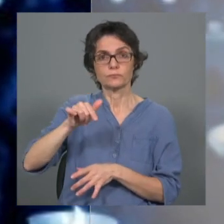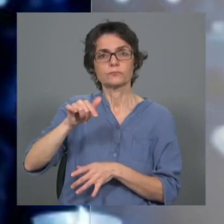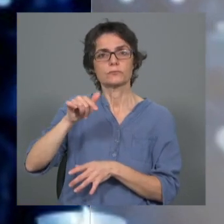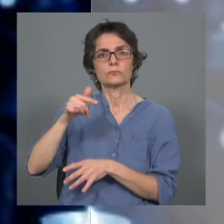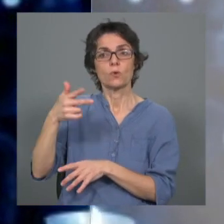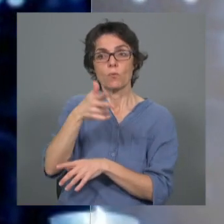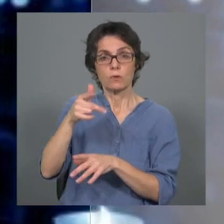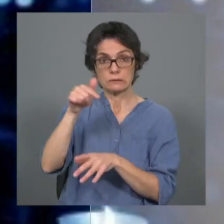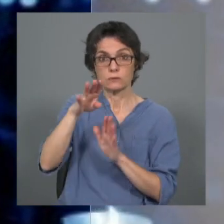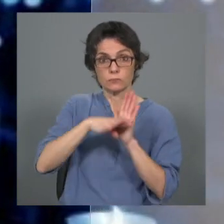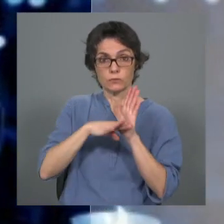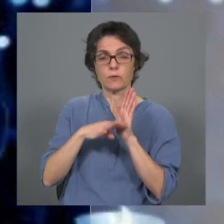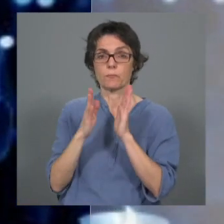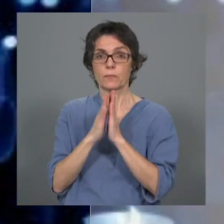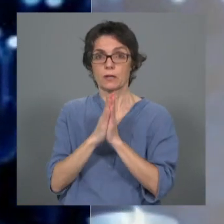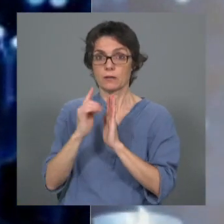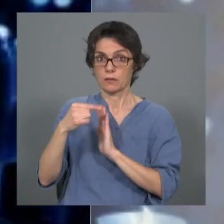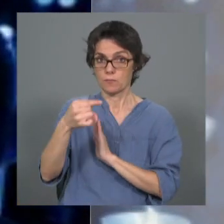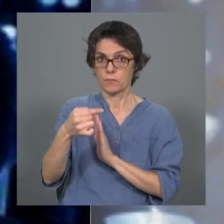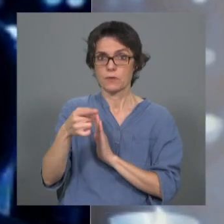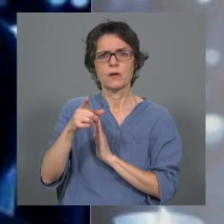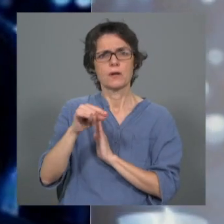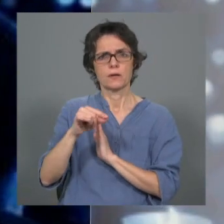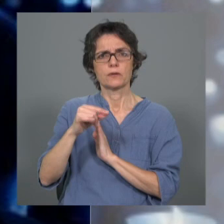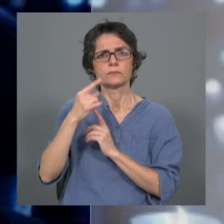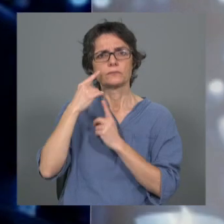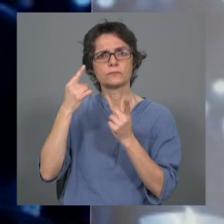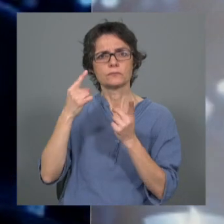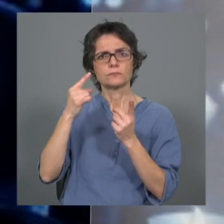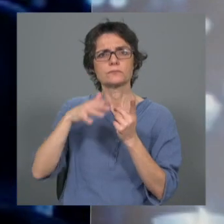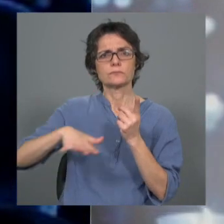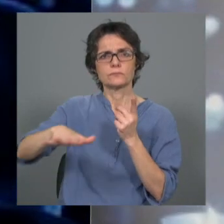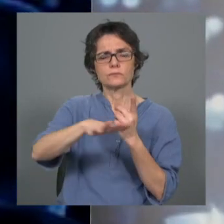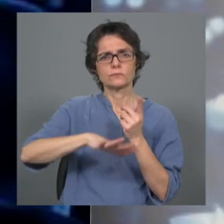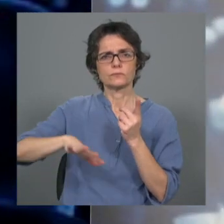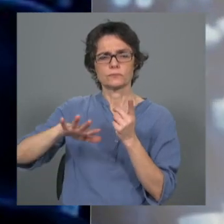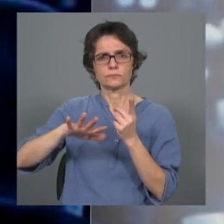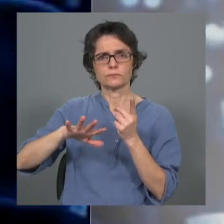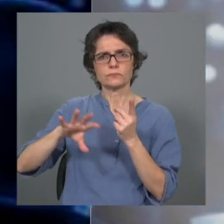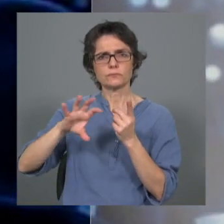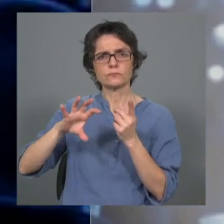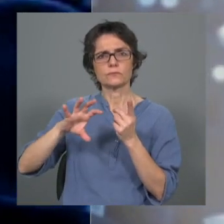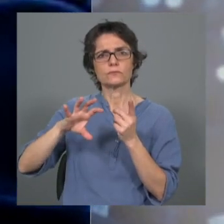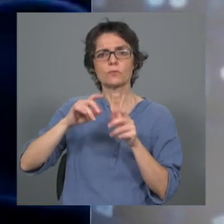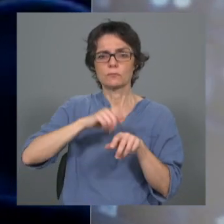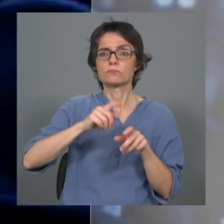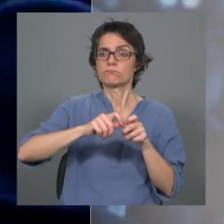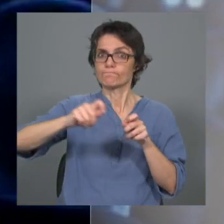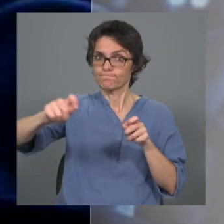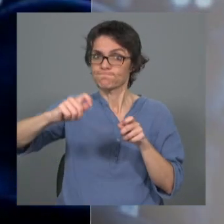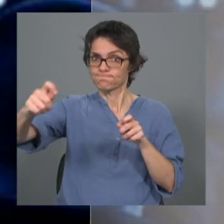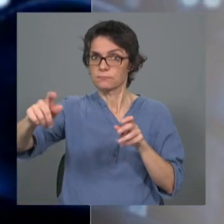amanhã no programa Eclésia. Ela será também apresentada para Patriarcado, aliás, numa versão ainda um pouco mais longa.